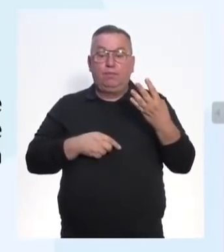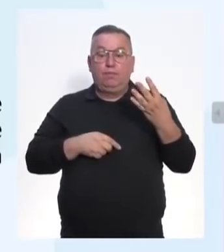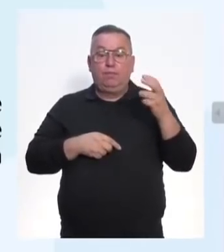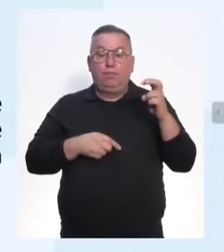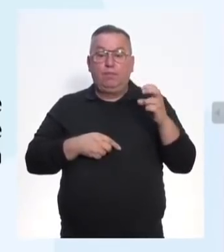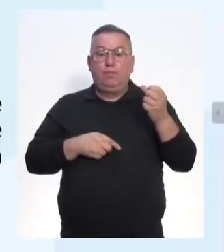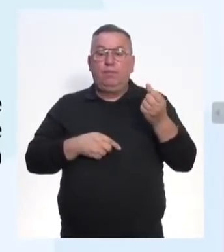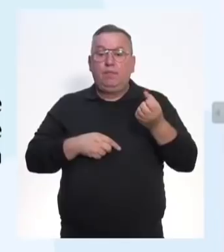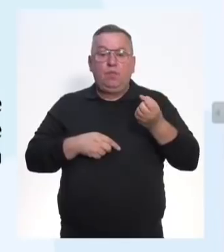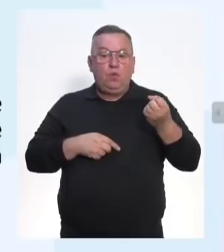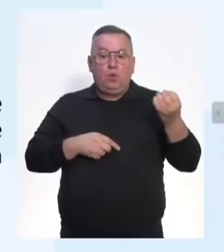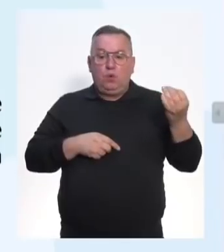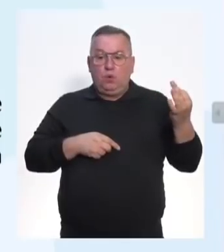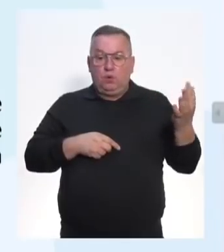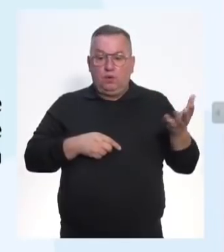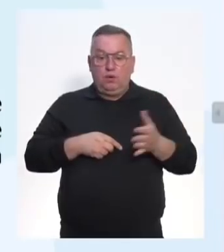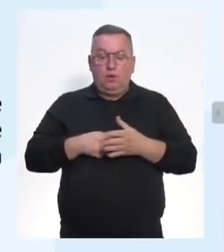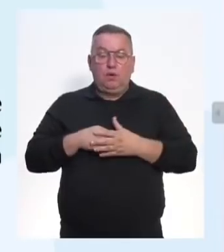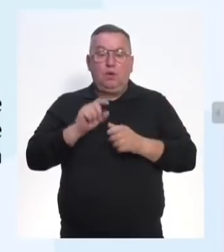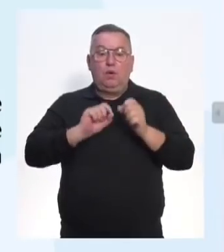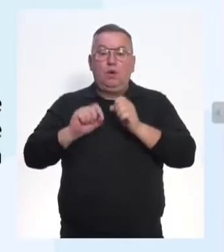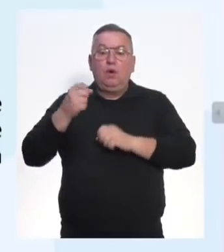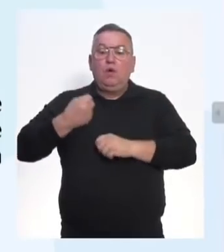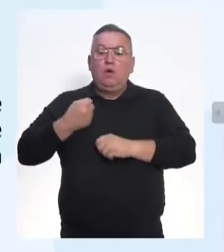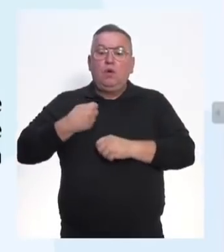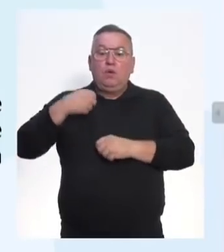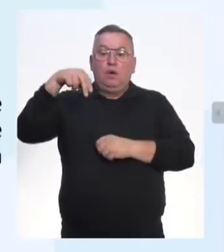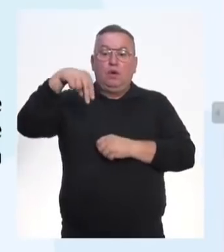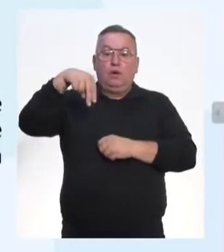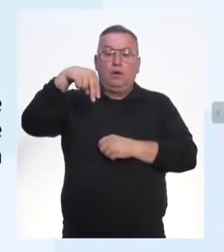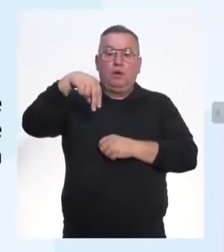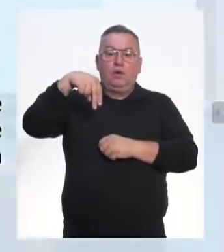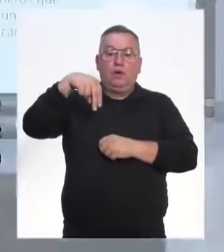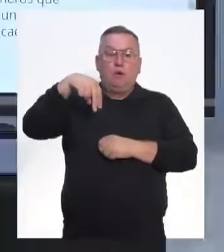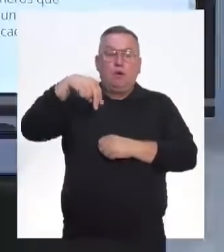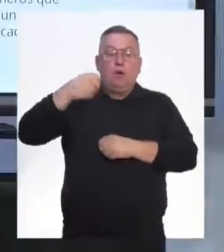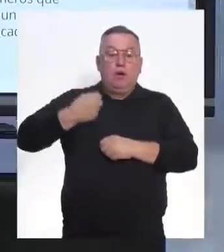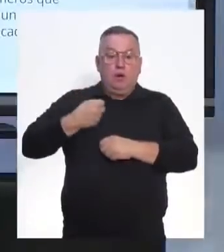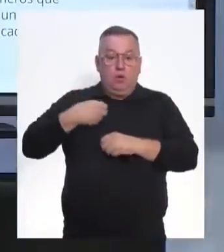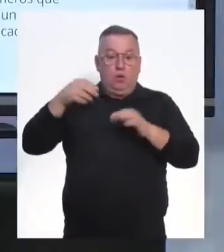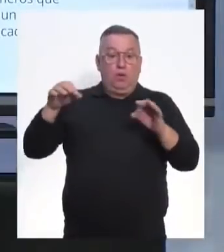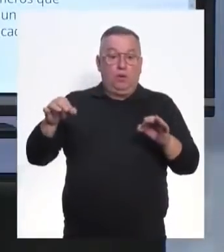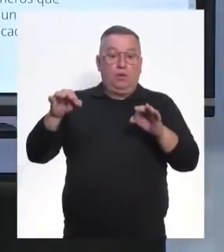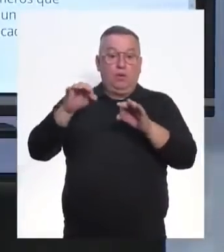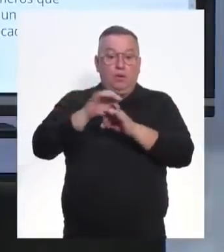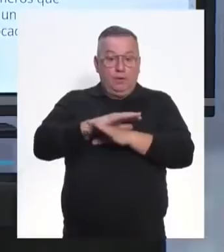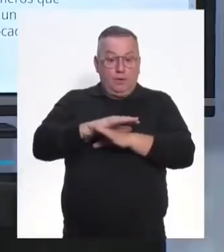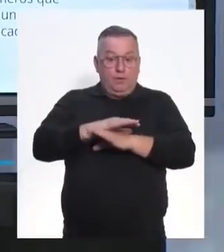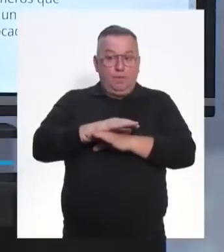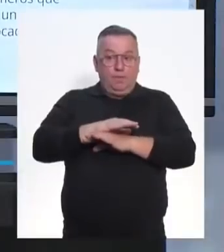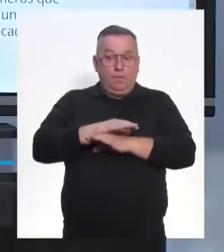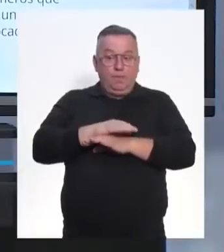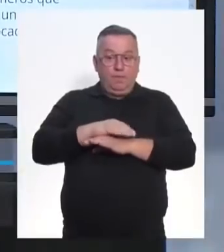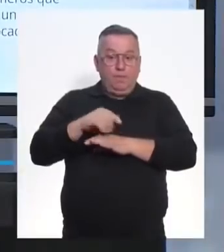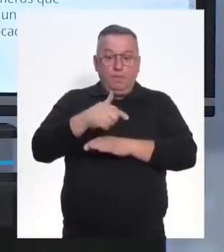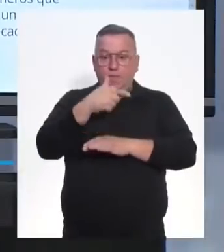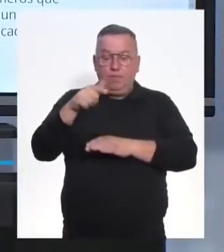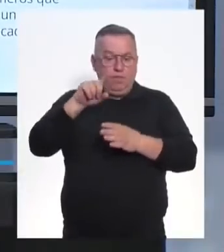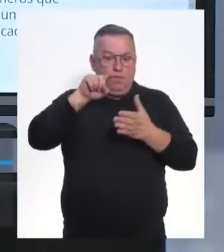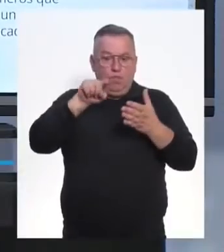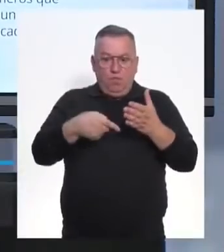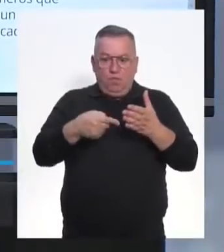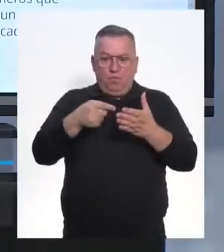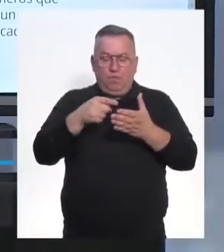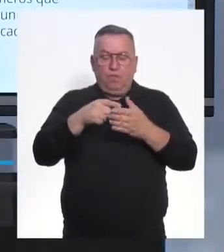4, 5 e assim por diante. O que é um número natural? É um número inteiro, né? Então, ele não tem vírgula, não